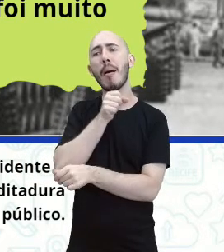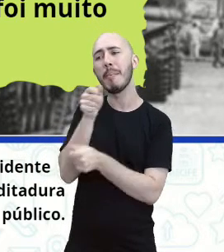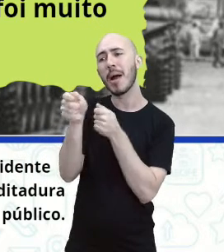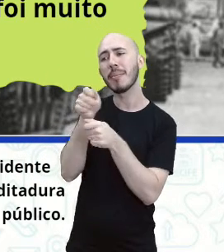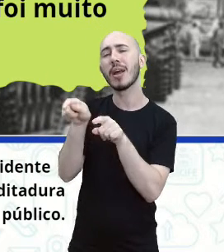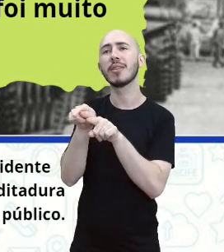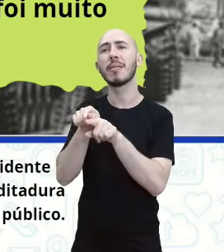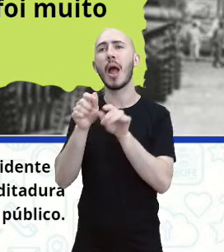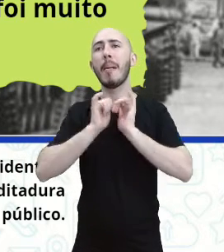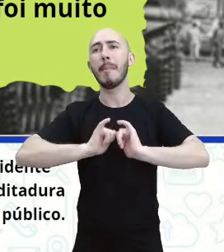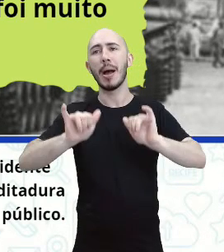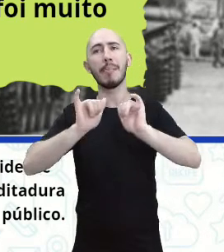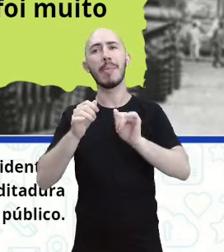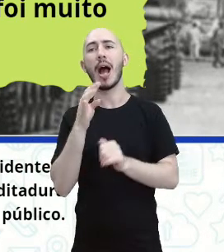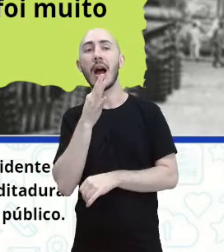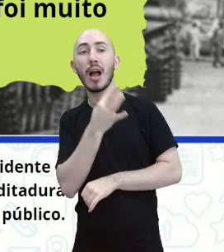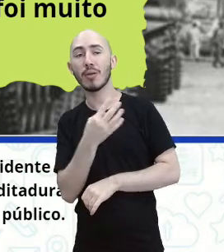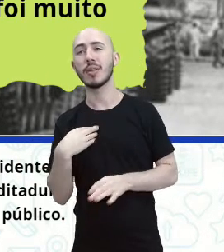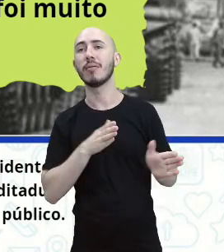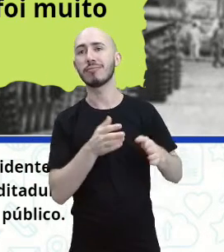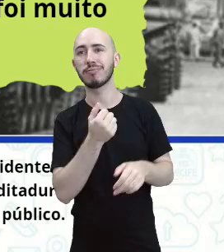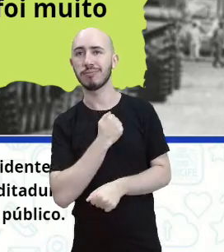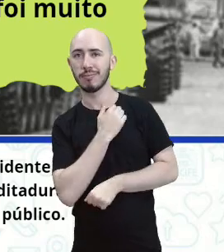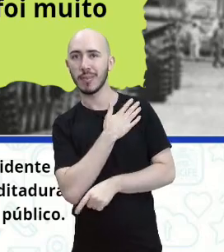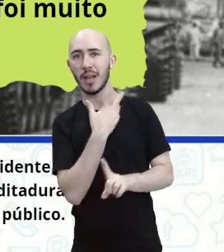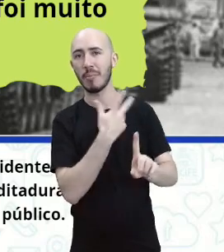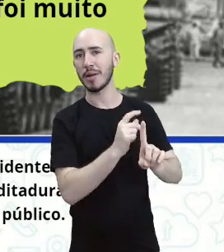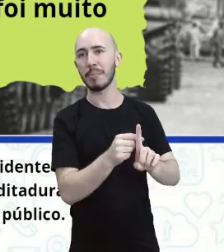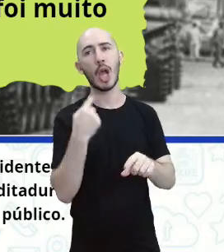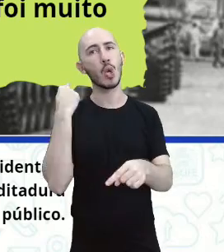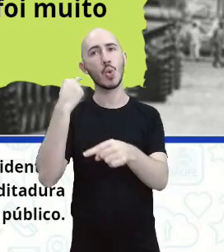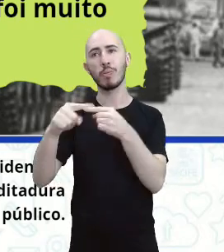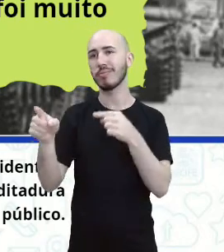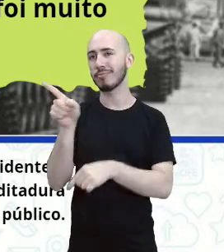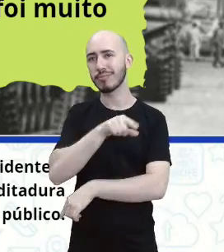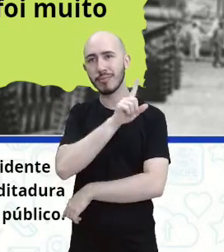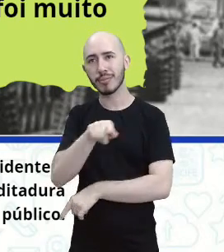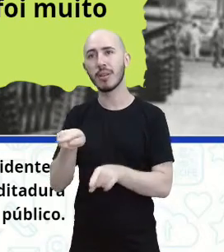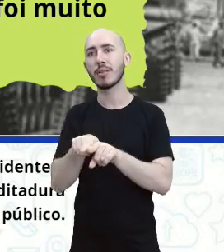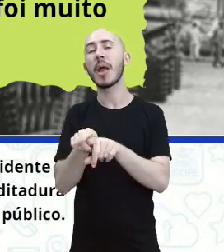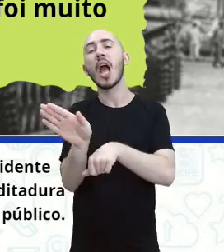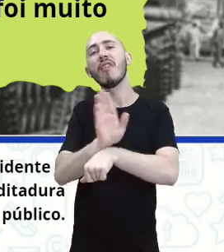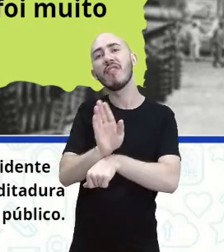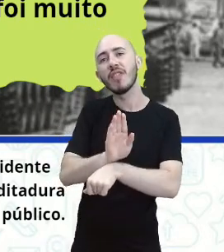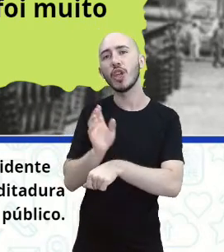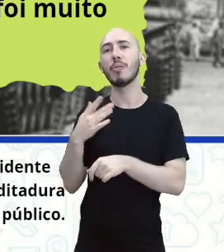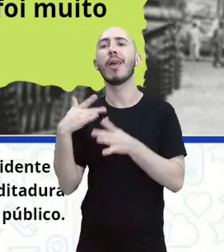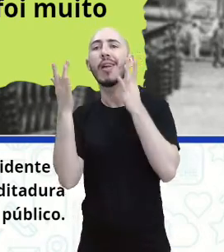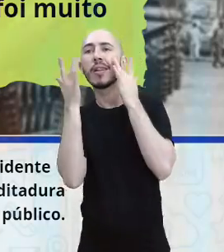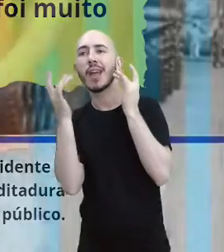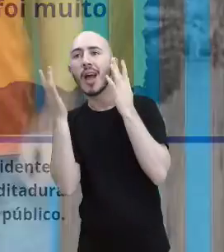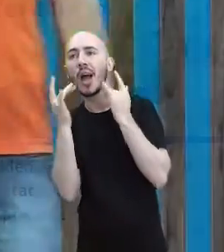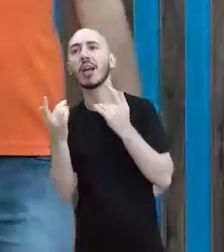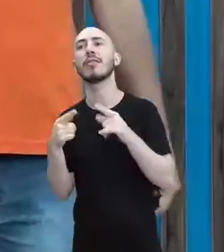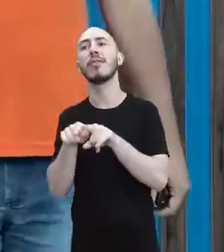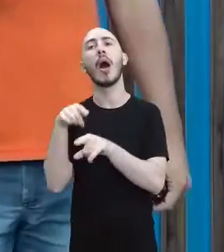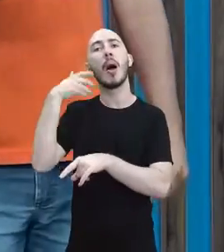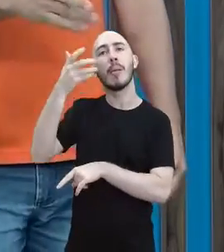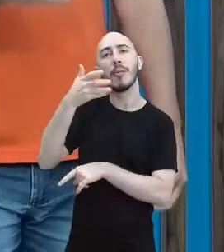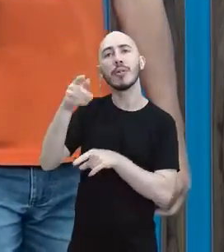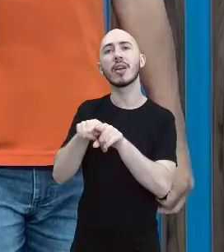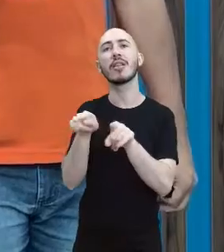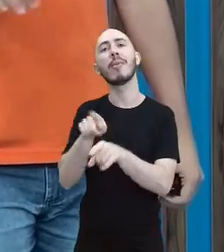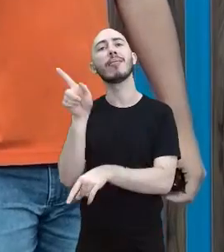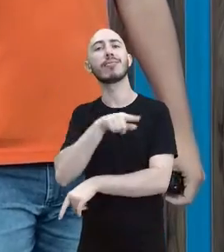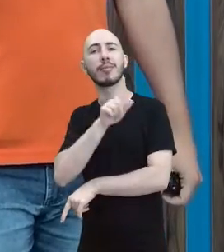regime militar, e também toda a produção cultural, música, peça de teatro, filme, também foi muito limitada. Então, ó, isso vai ser tema